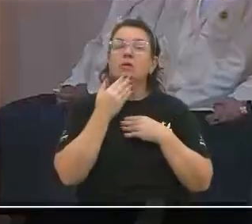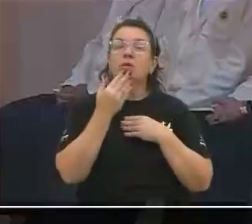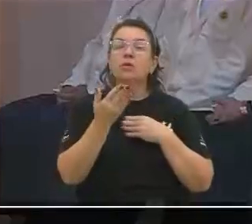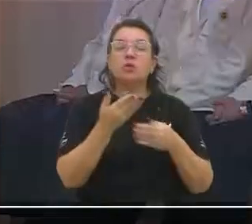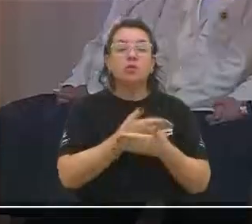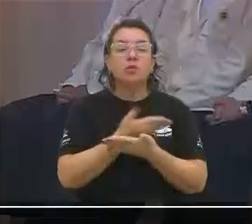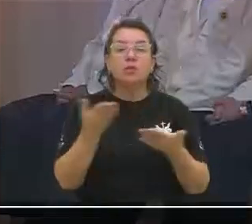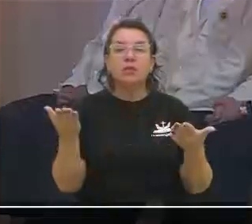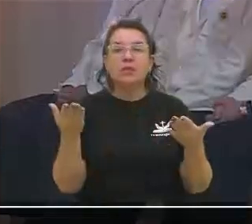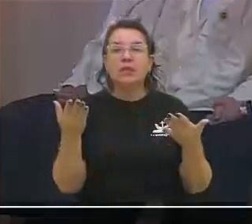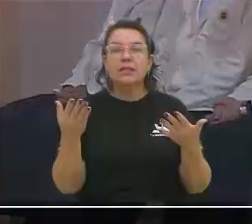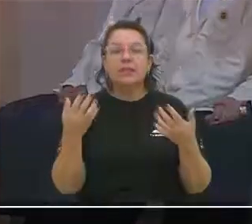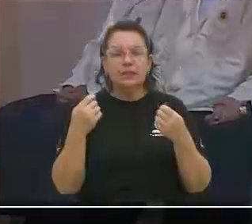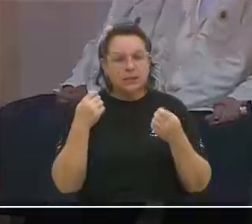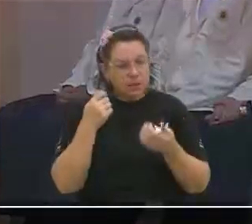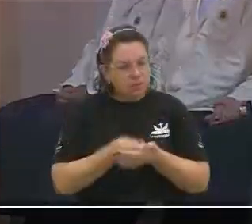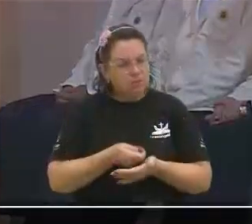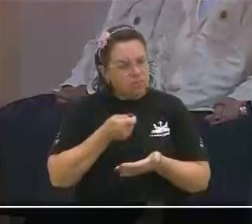ser impertinente